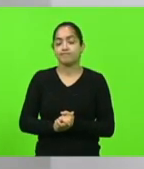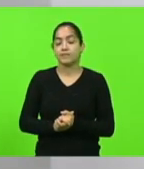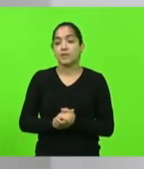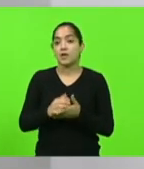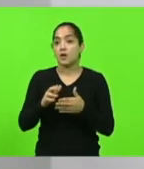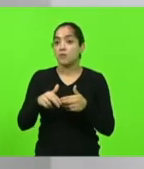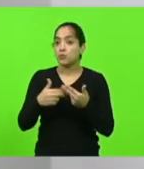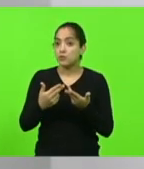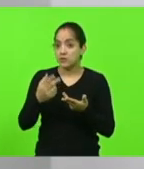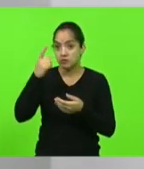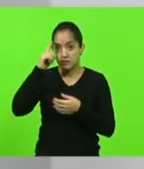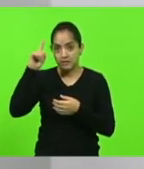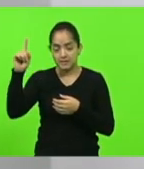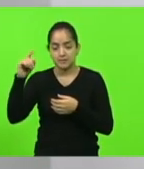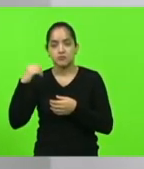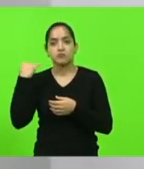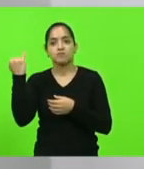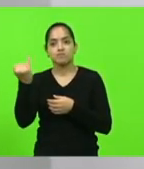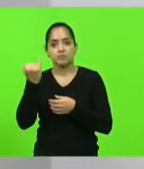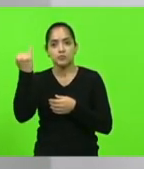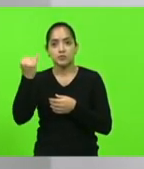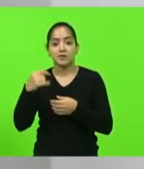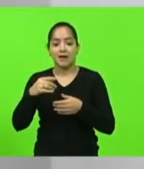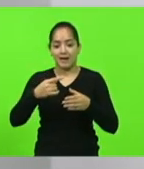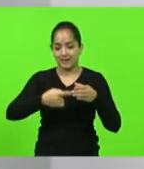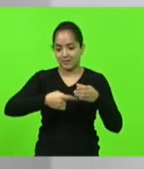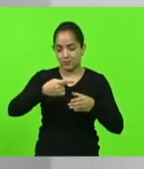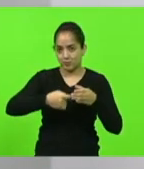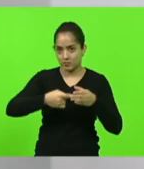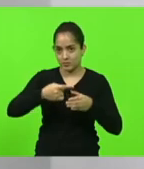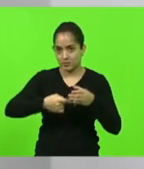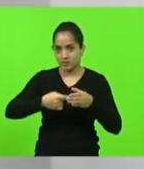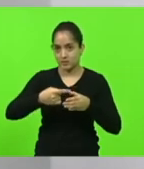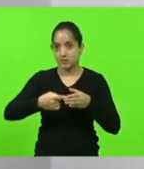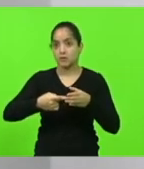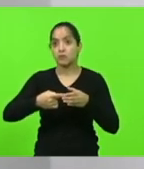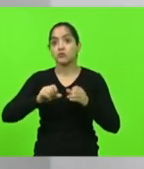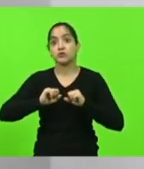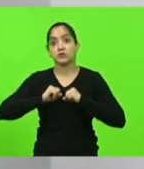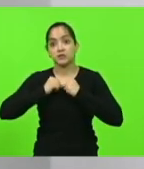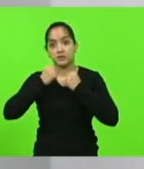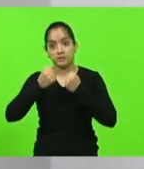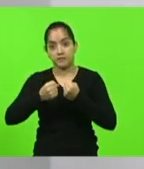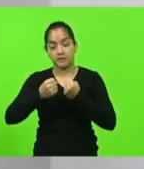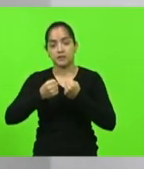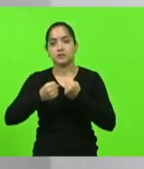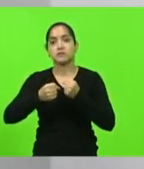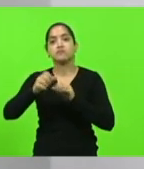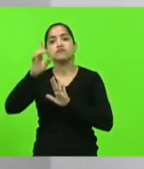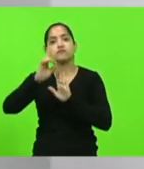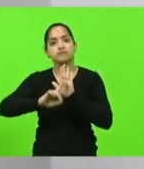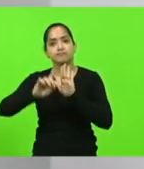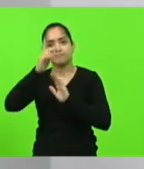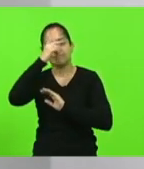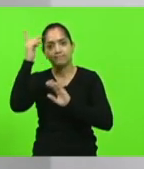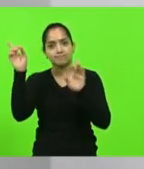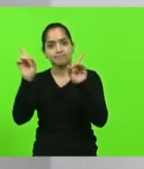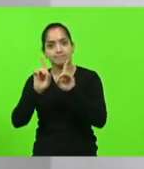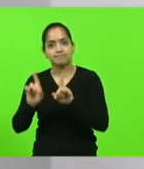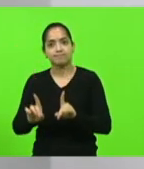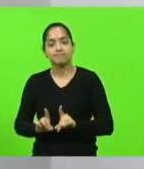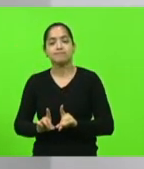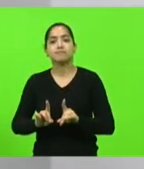isso nessa data tão importante a comissão de defesa dos direitos da pessoa com deficiência se solidariza